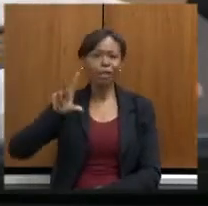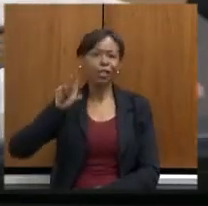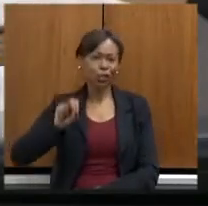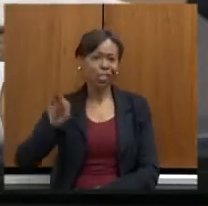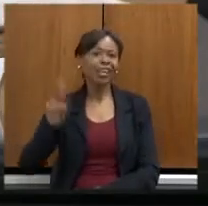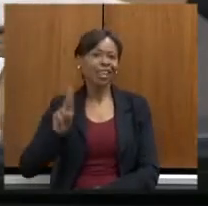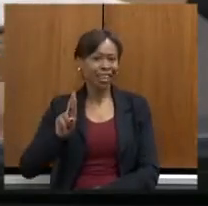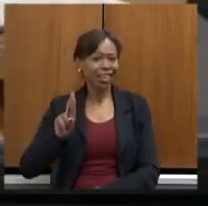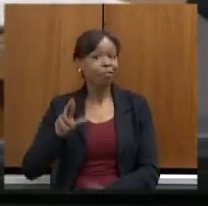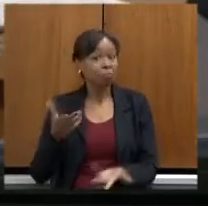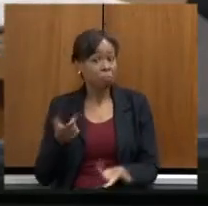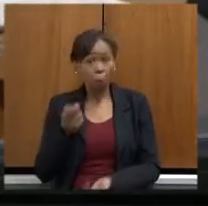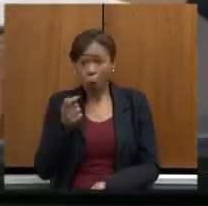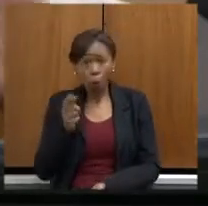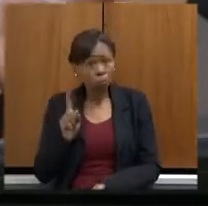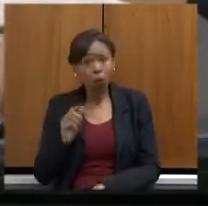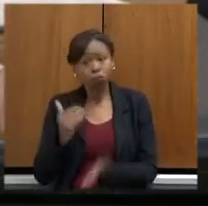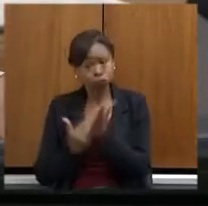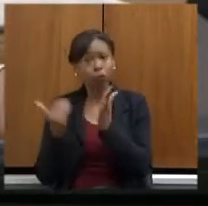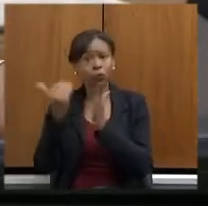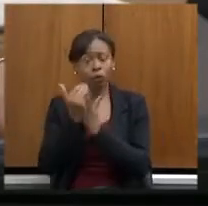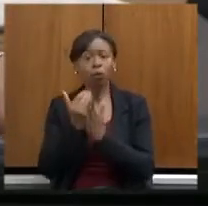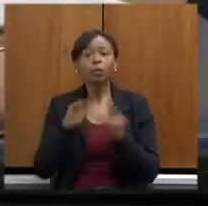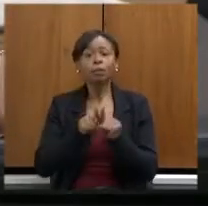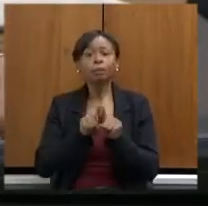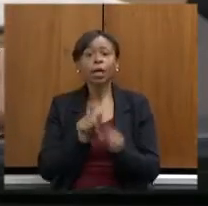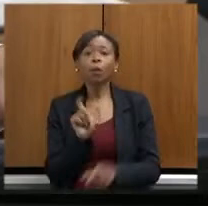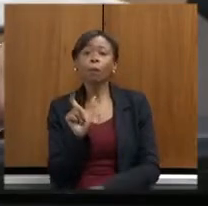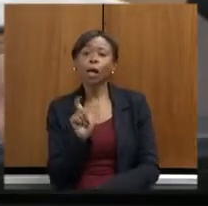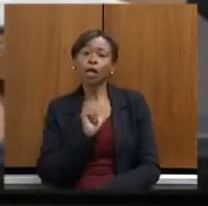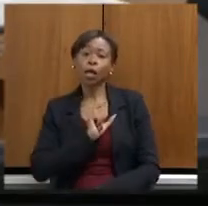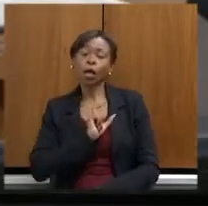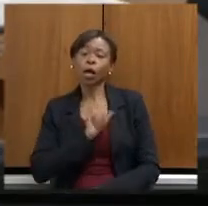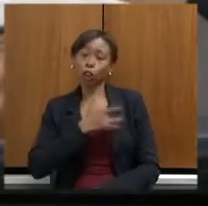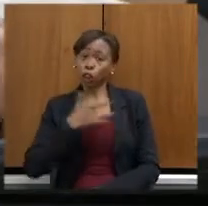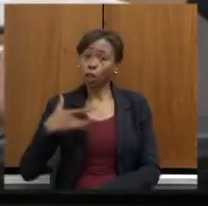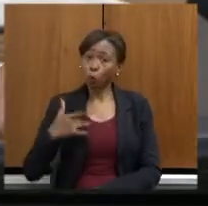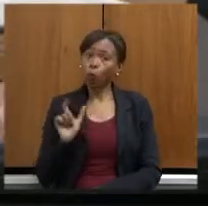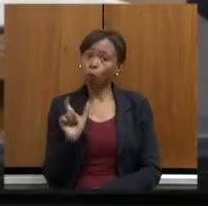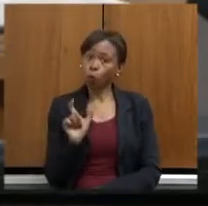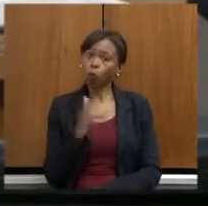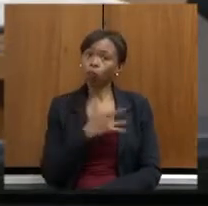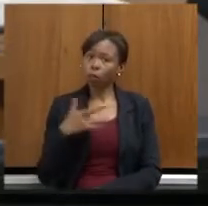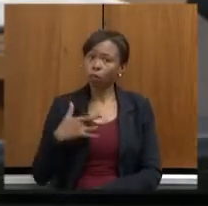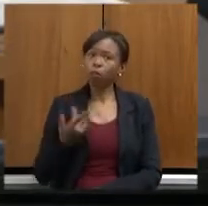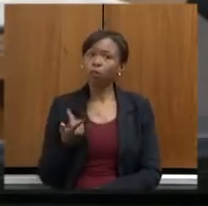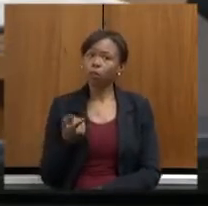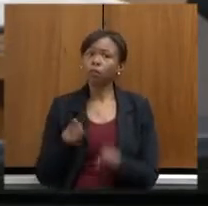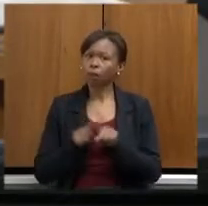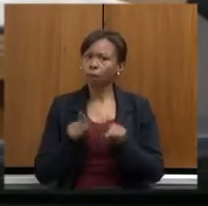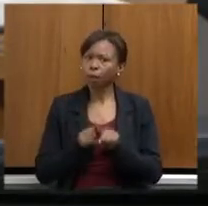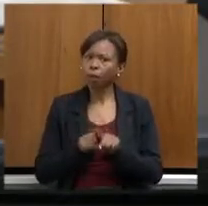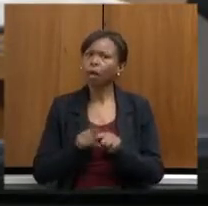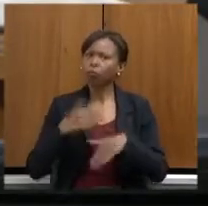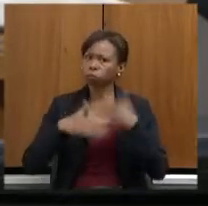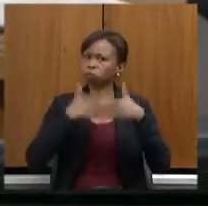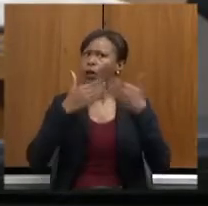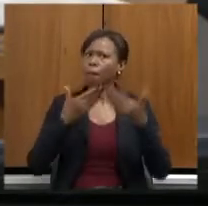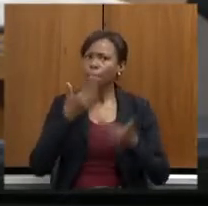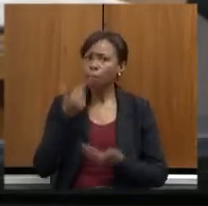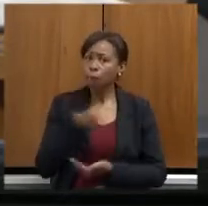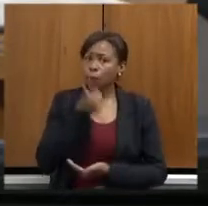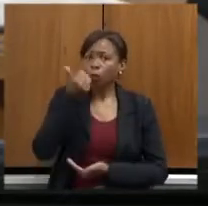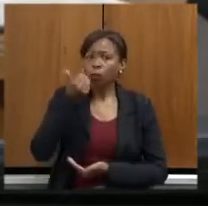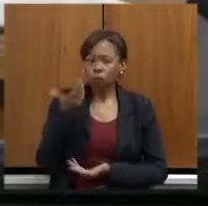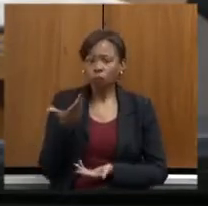aumentou também a questão do plano de saúde né que parece que teu evoluiu também essa questão então